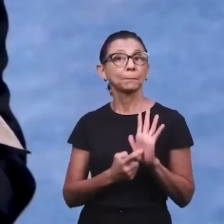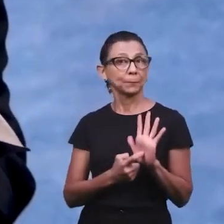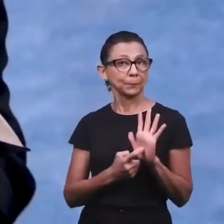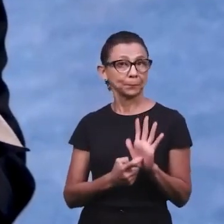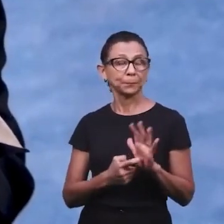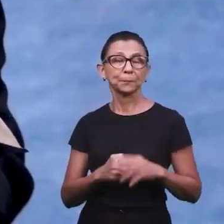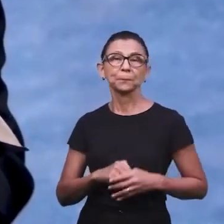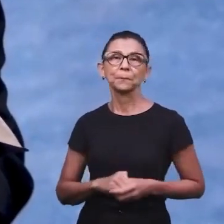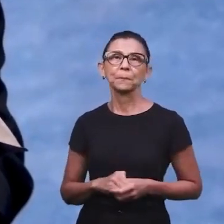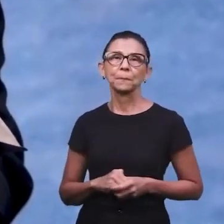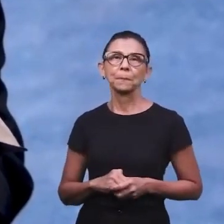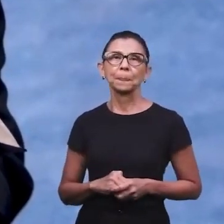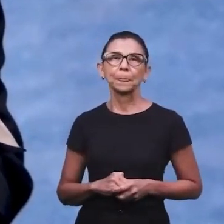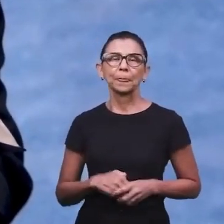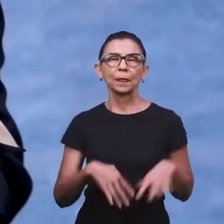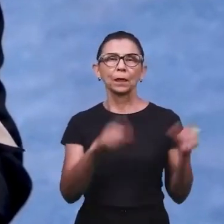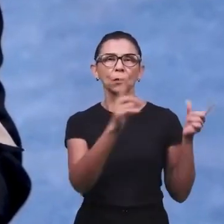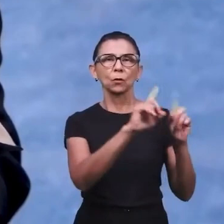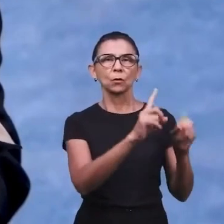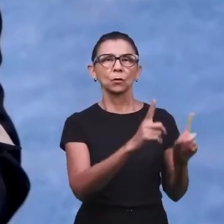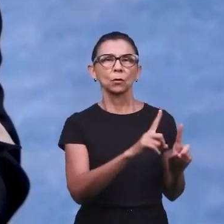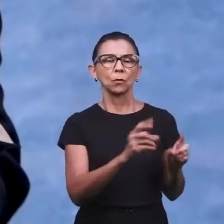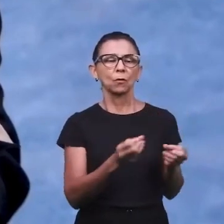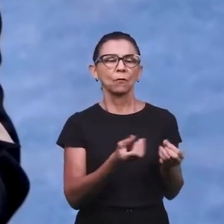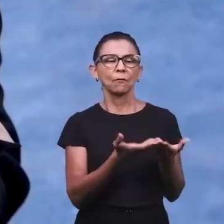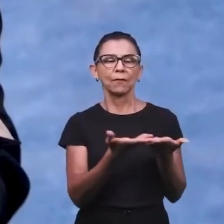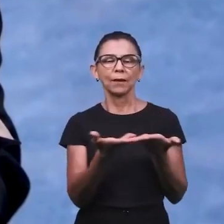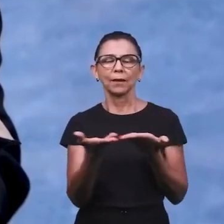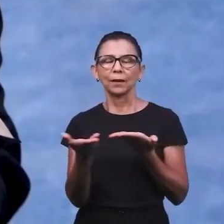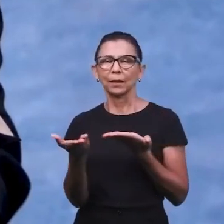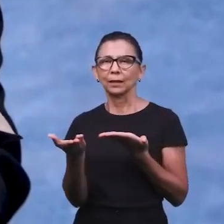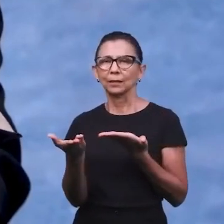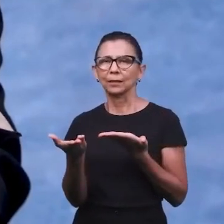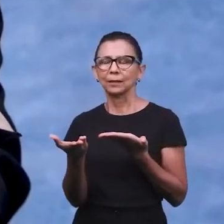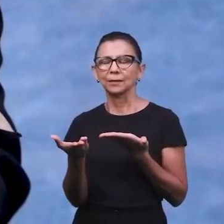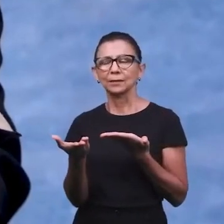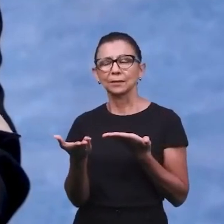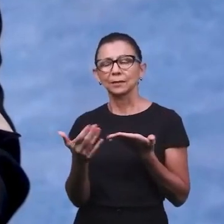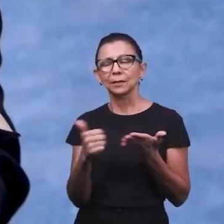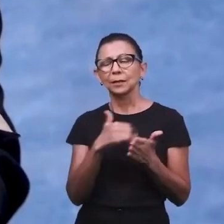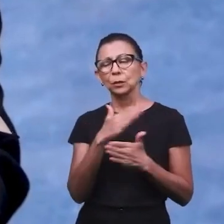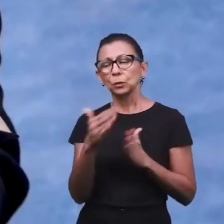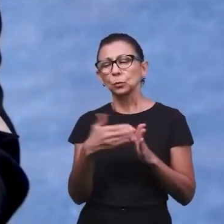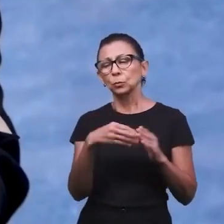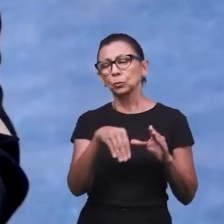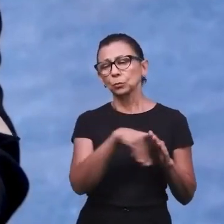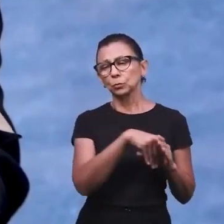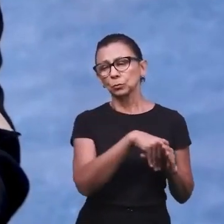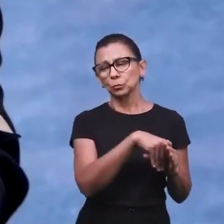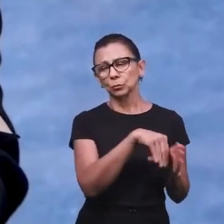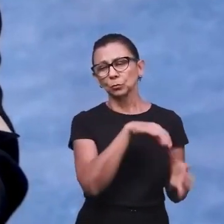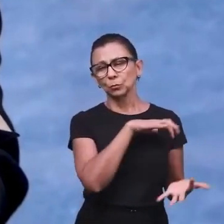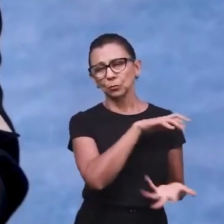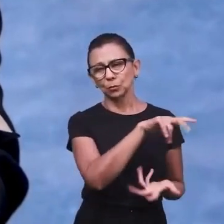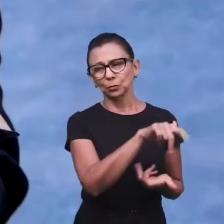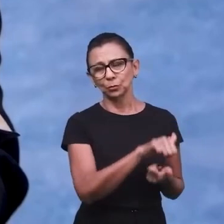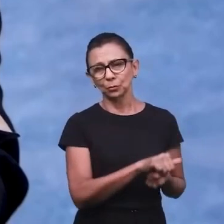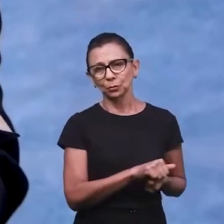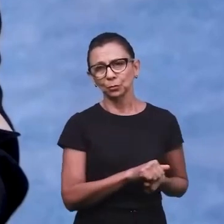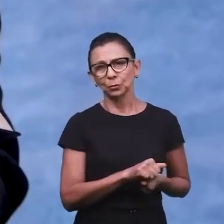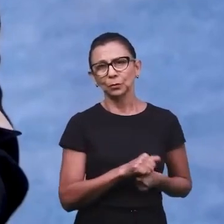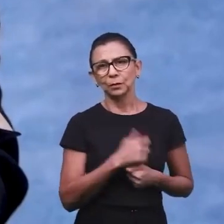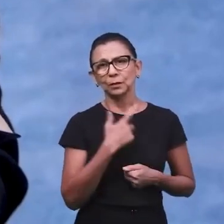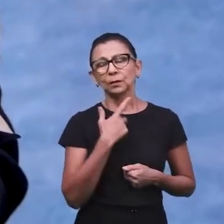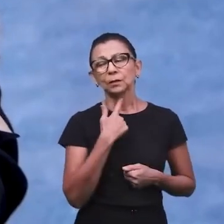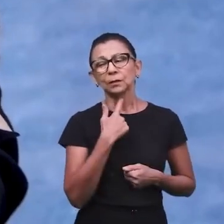exatamente o que O deus desse século tem para oferecer quando diz porque tudo que há no mundo ou a concupiscência da